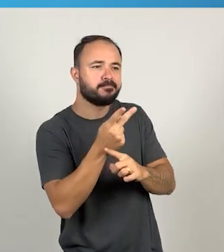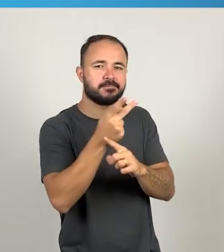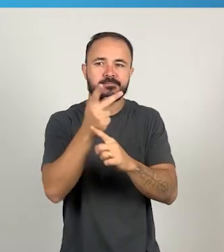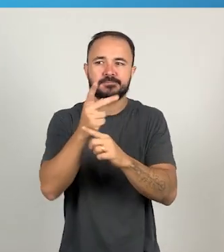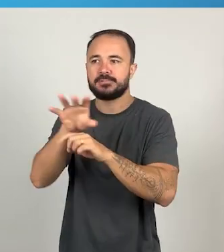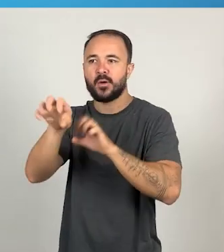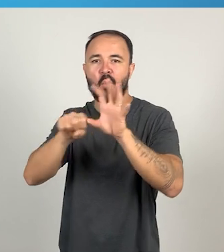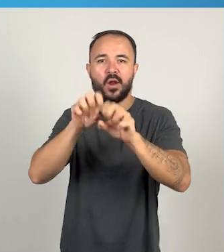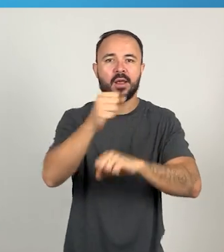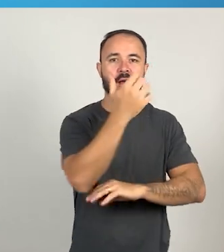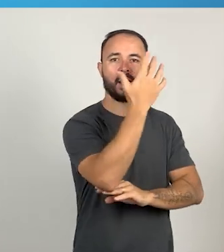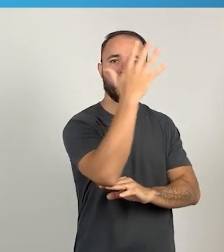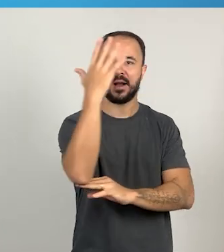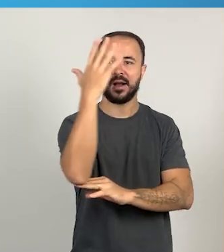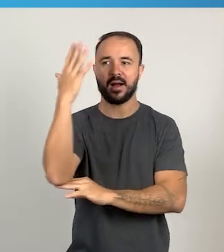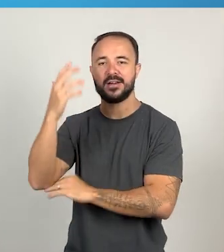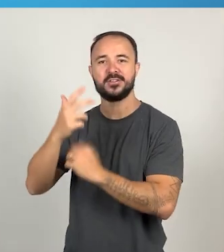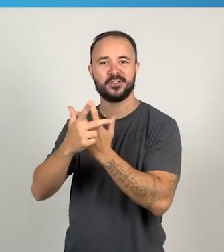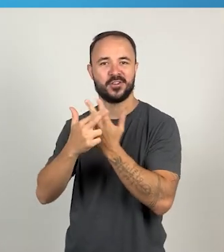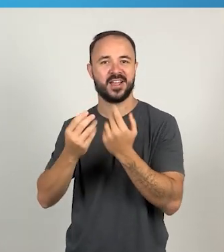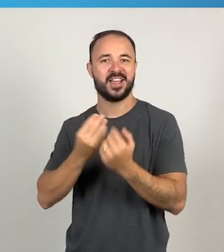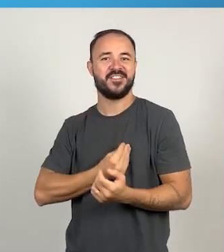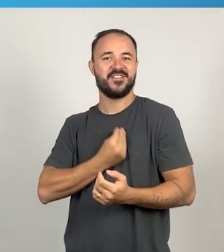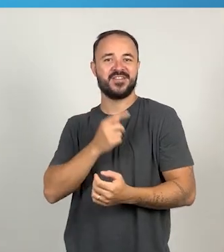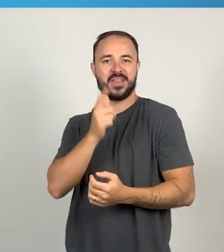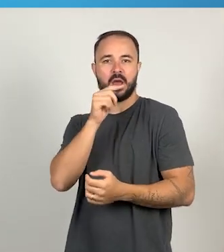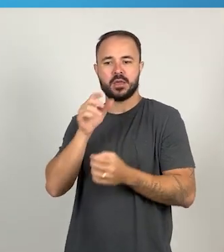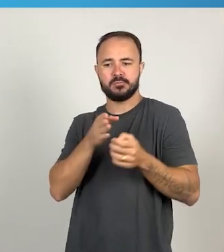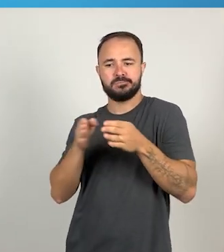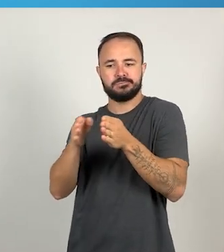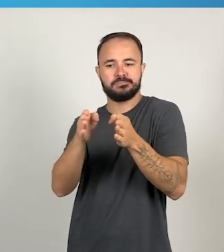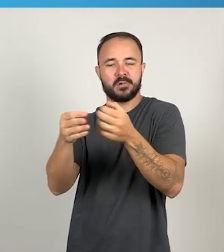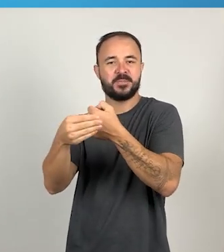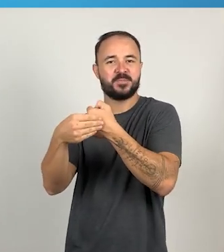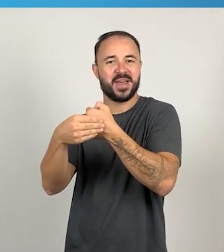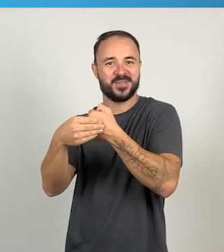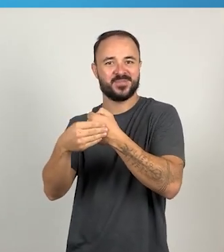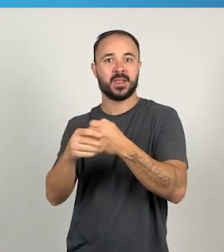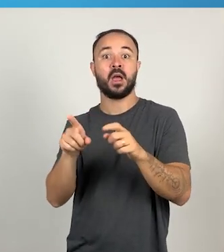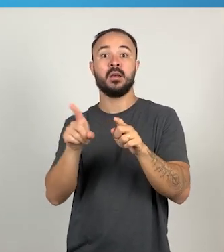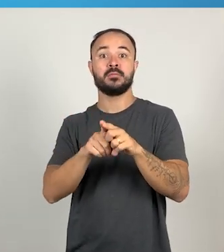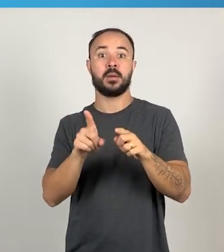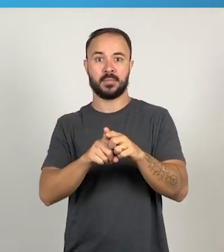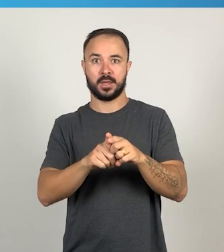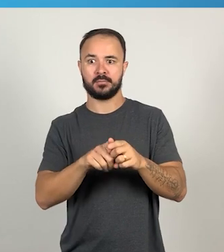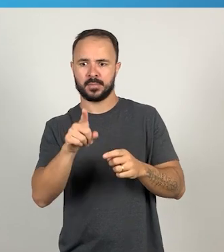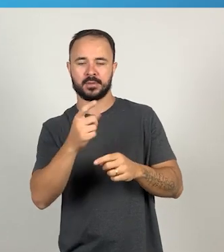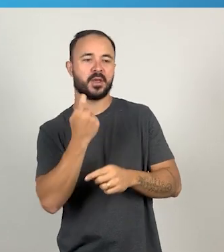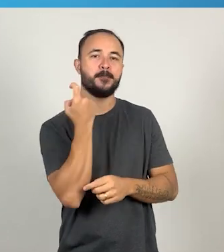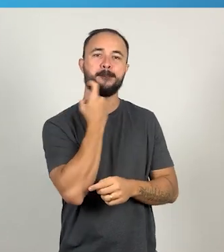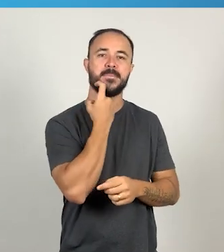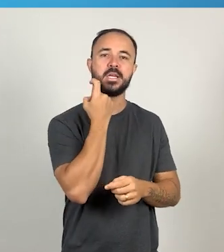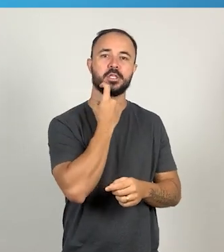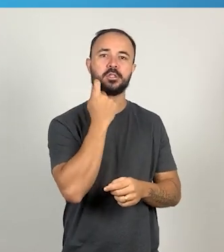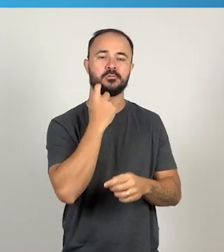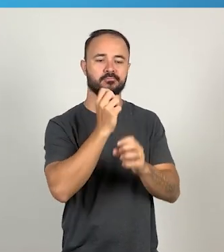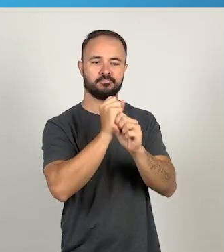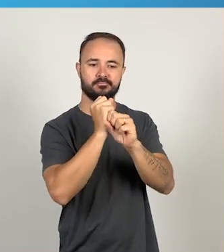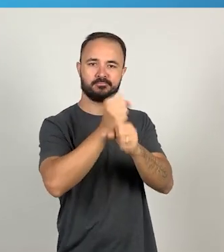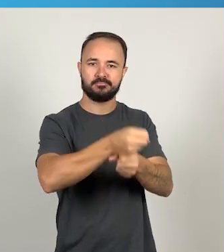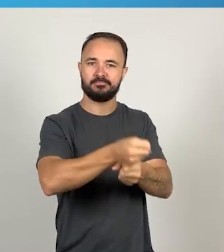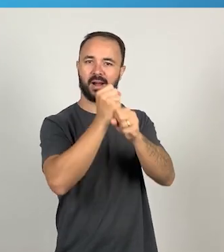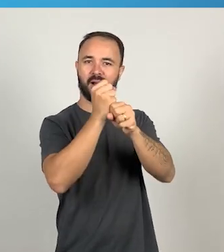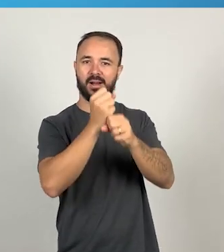fruto, né, e viviam ali próximos a esses riachos. Eles também pescavam no rio Tocantins, que é sempre ali